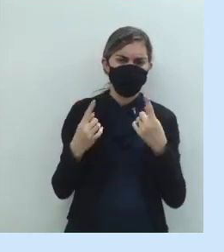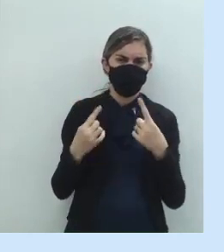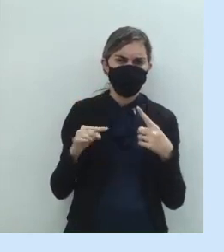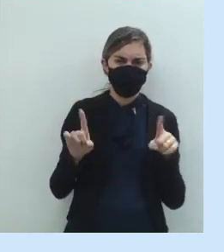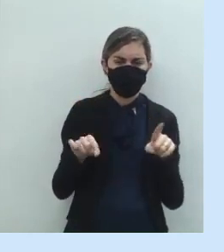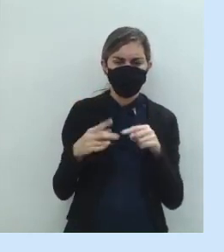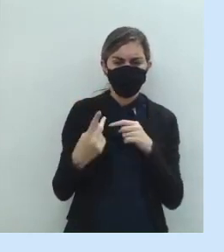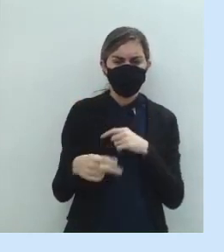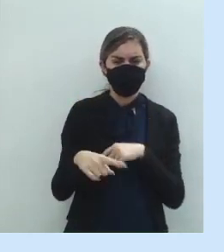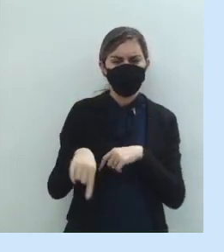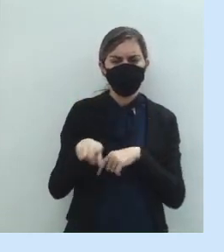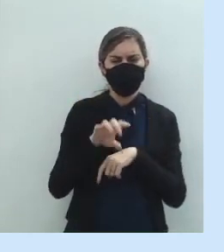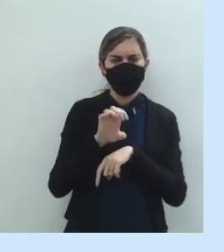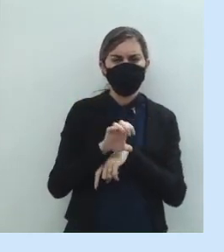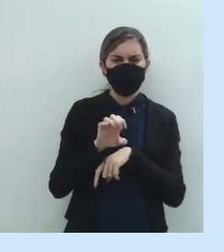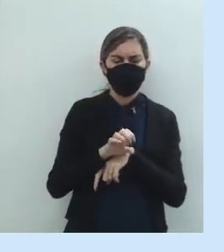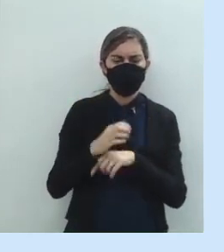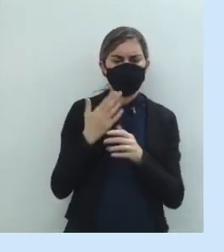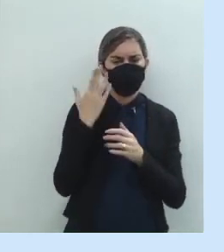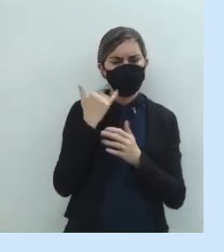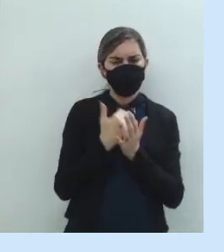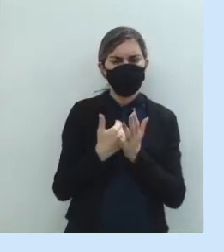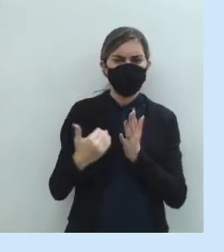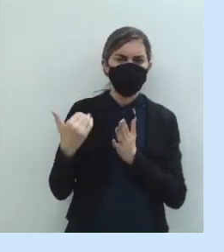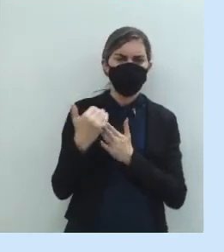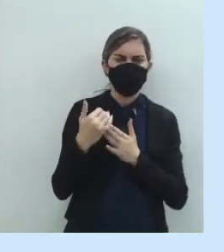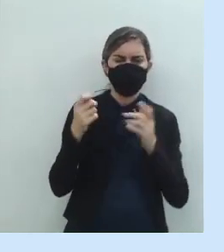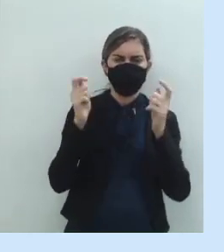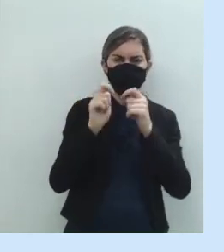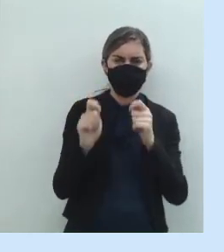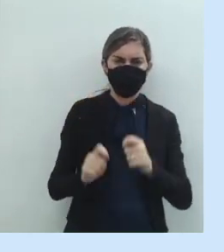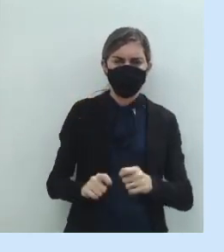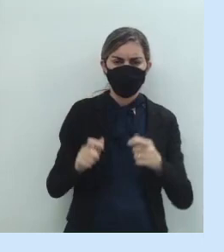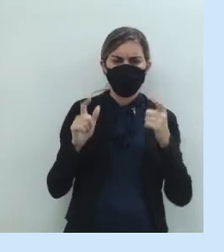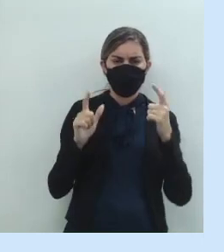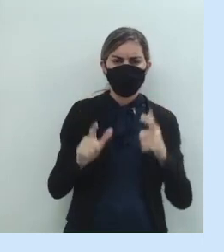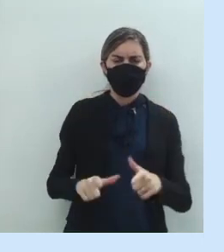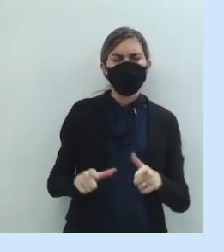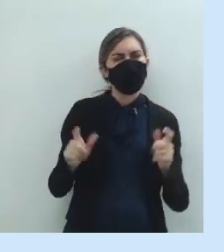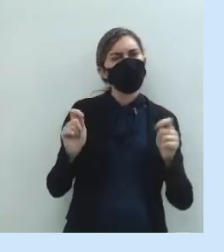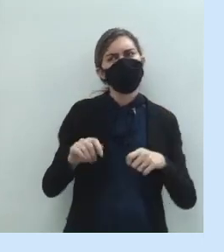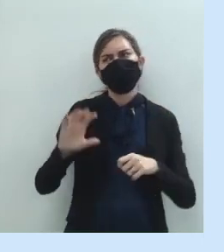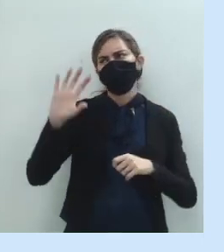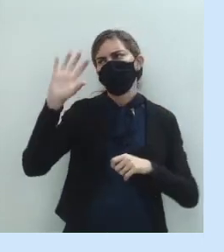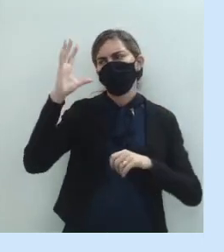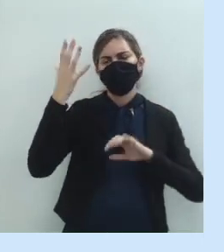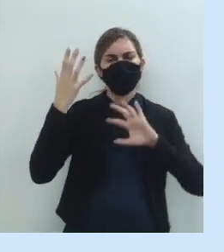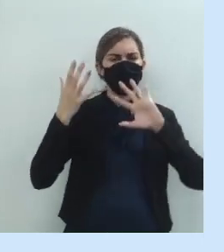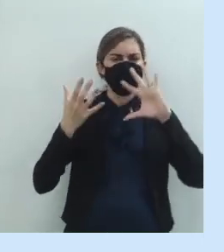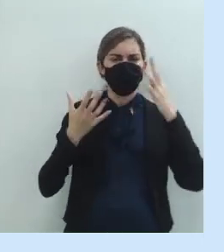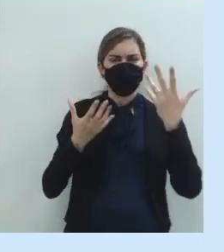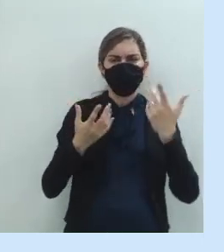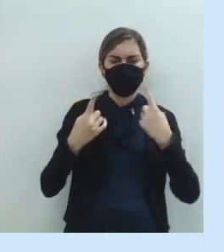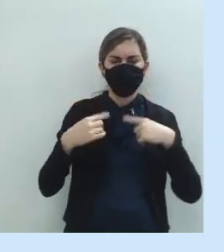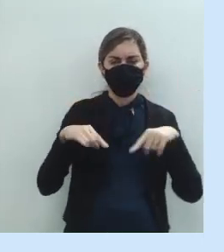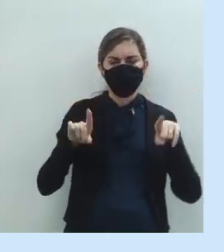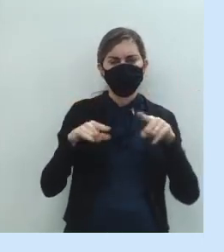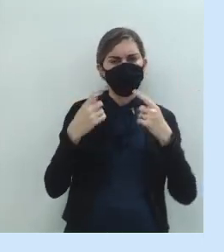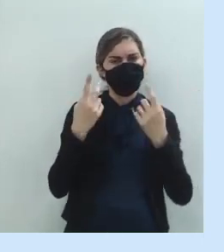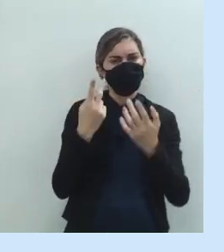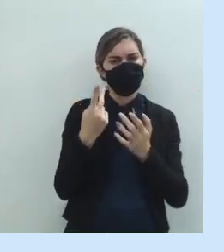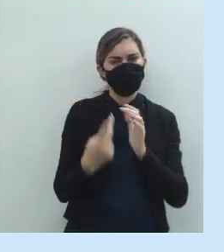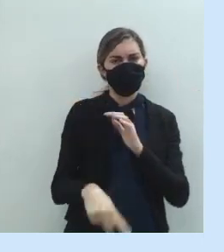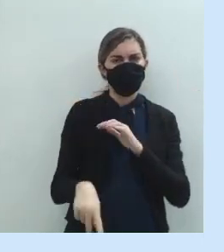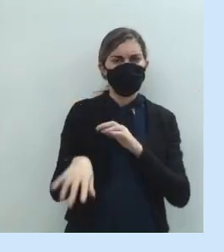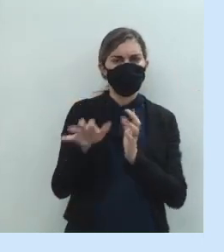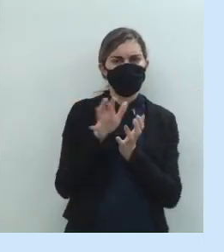nosso estado, procurar saber um pouco mais sobre os artistas locais, sobre o que está acontecendo no cenário musical de Pernambuco. A